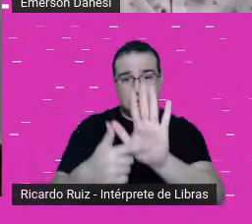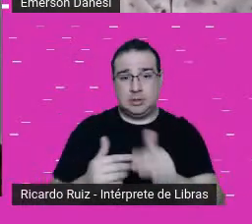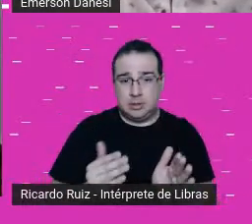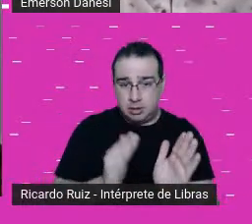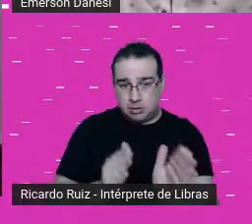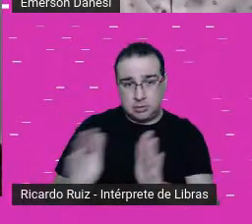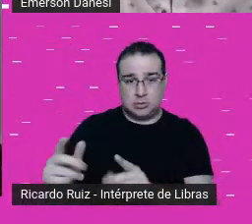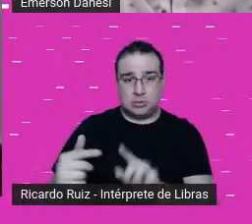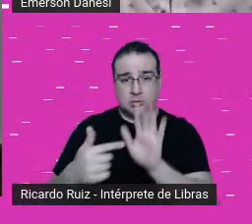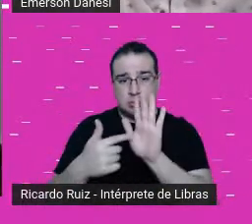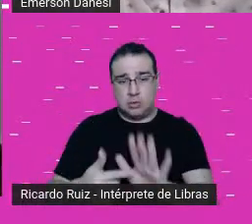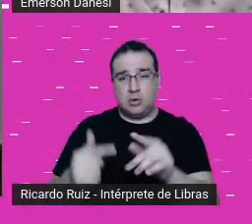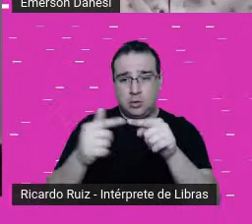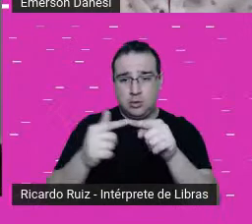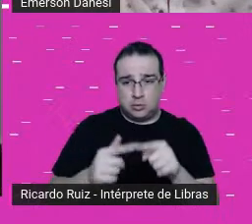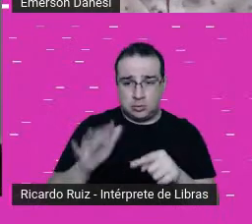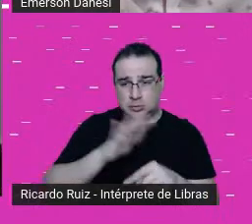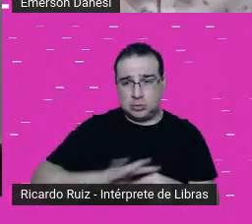de...